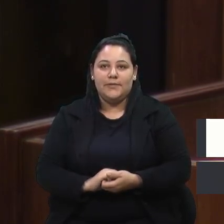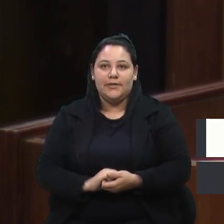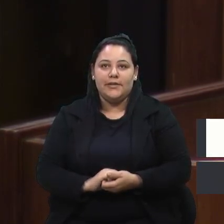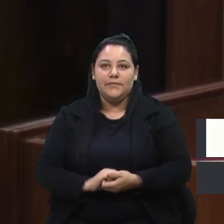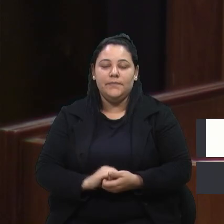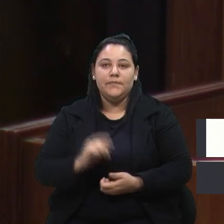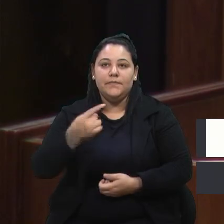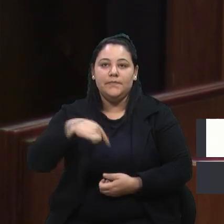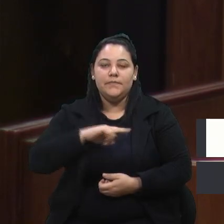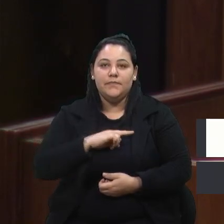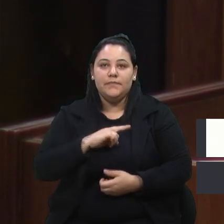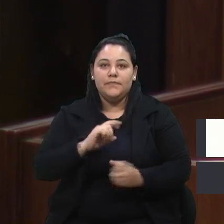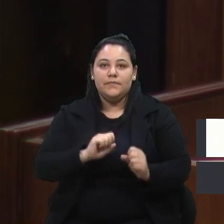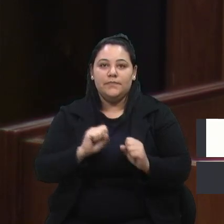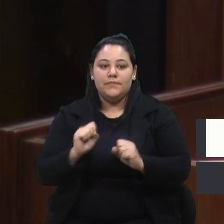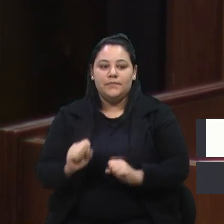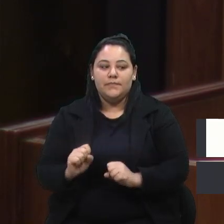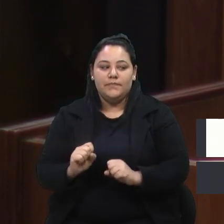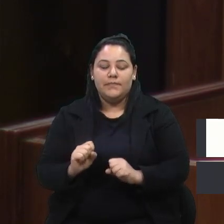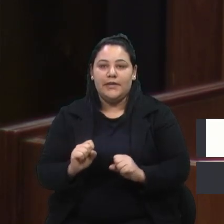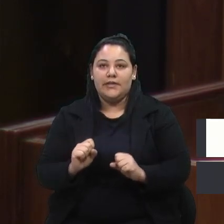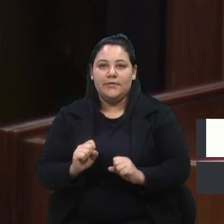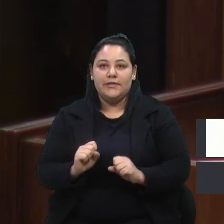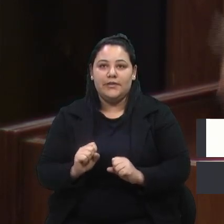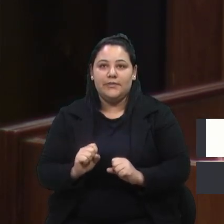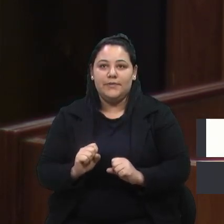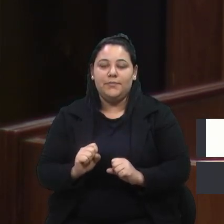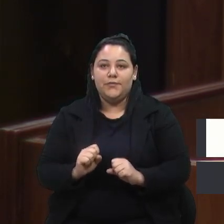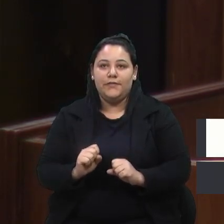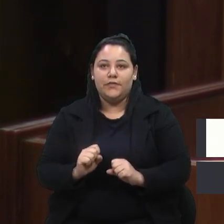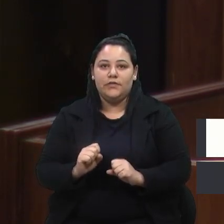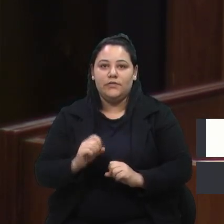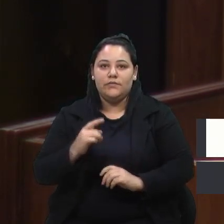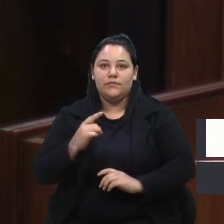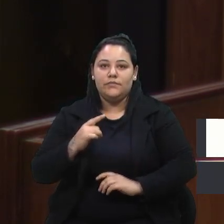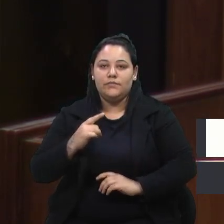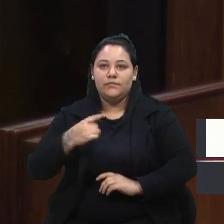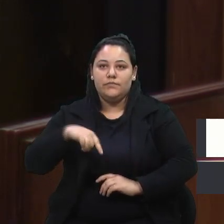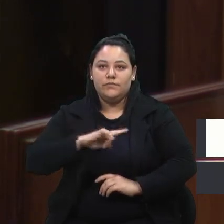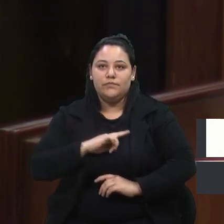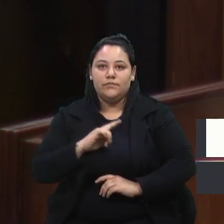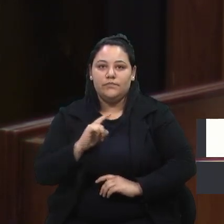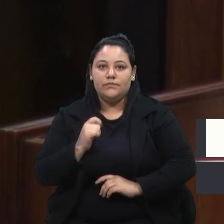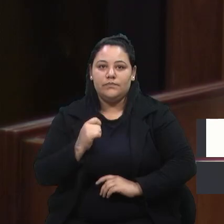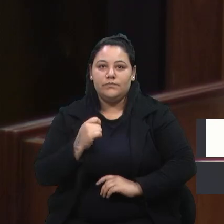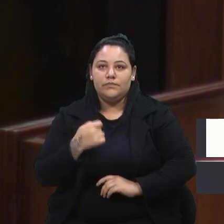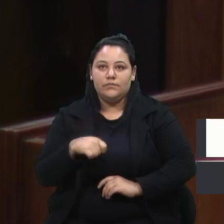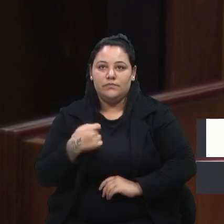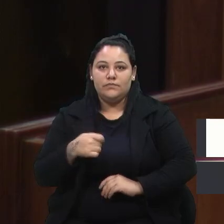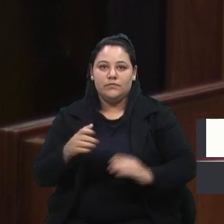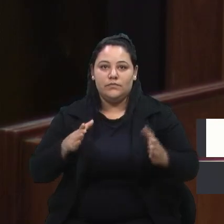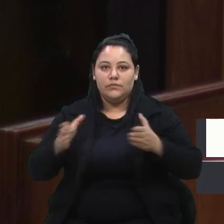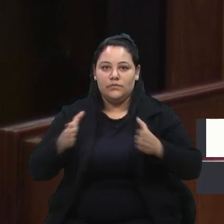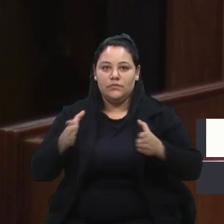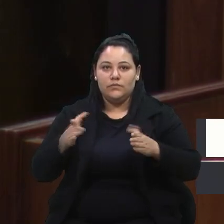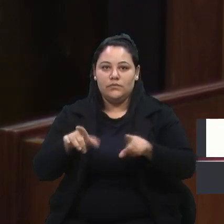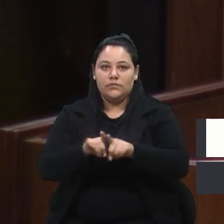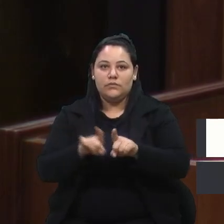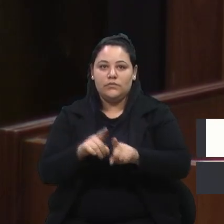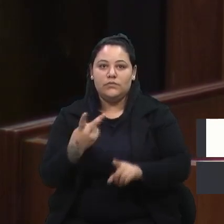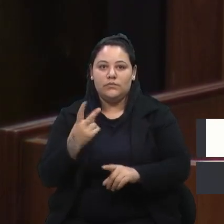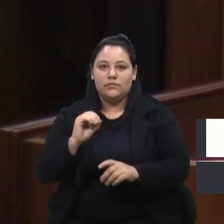Pessoas que acham que foi uma da maior chuva que deu nesse período aí de 20 anos